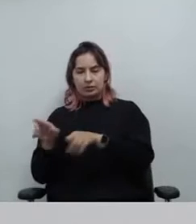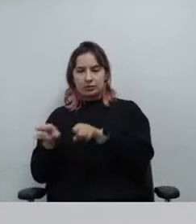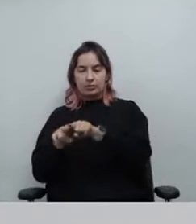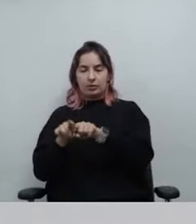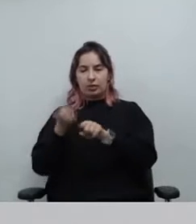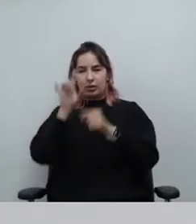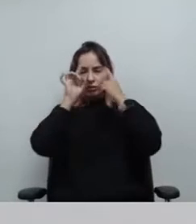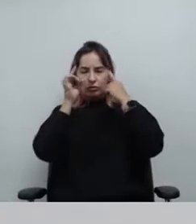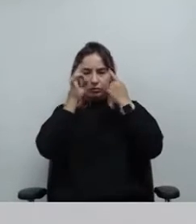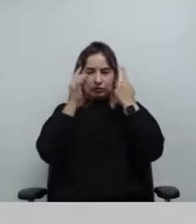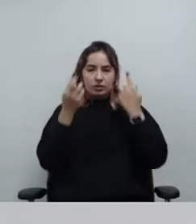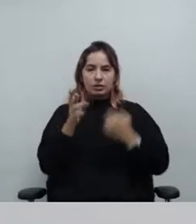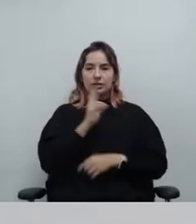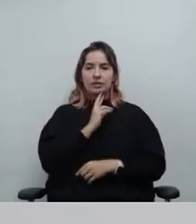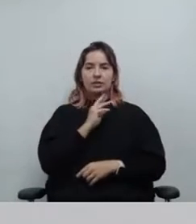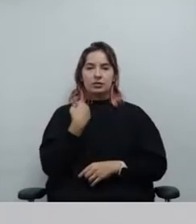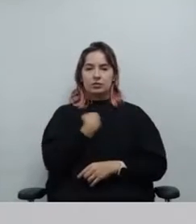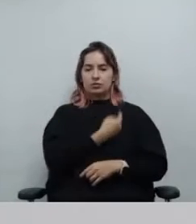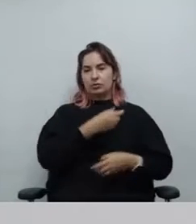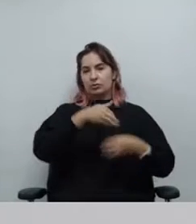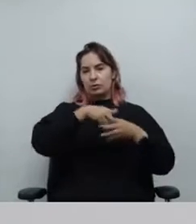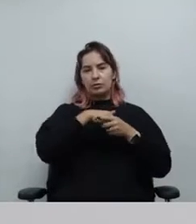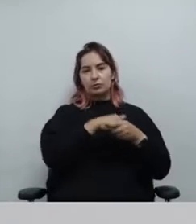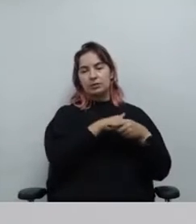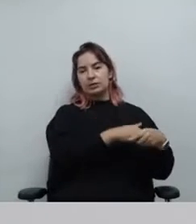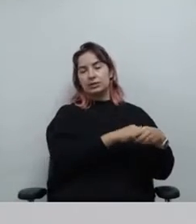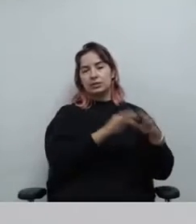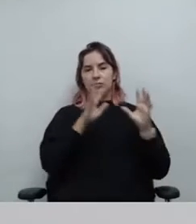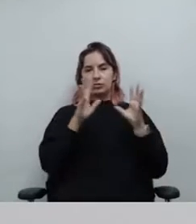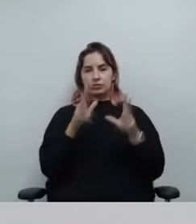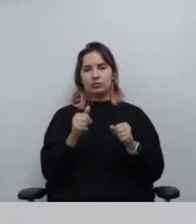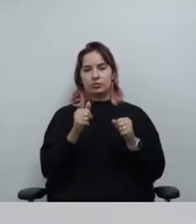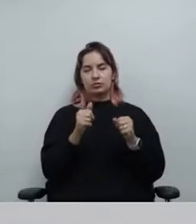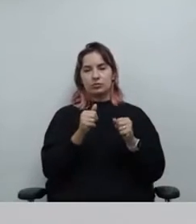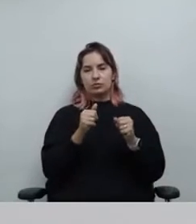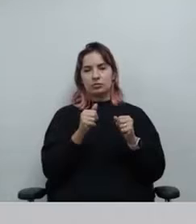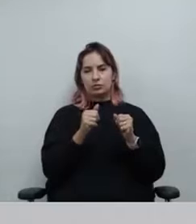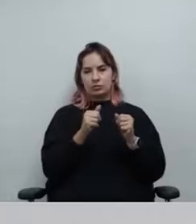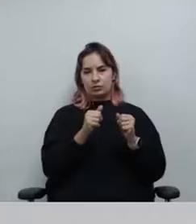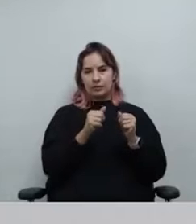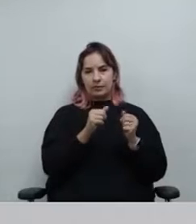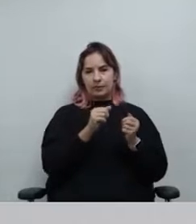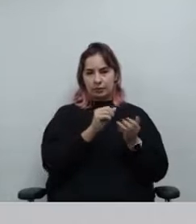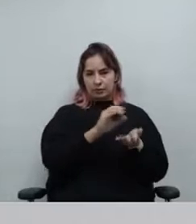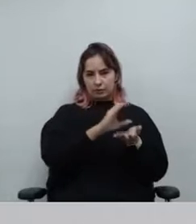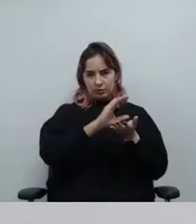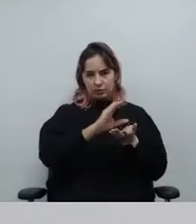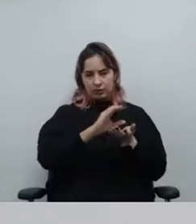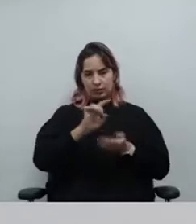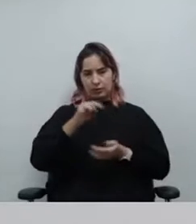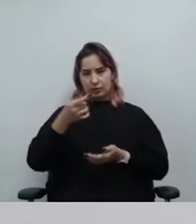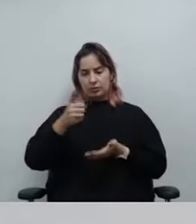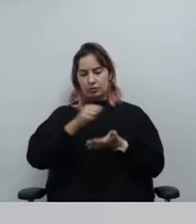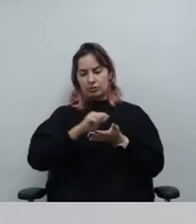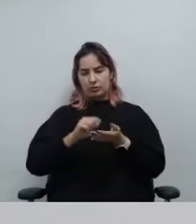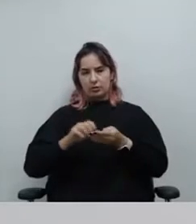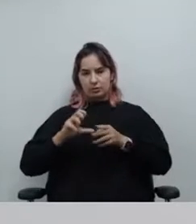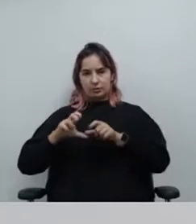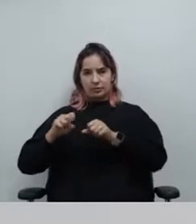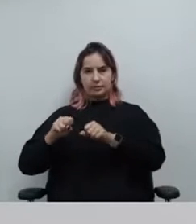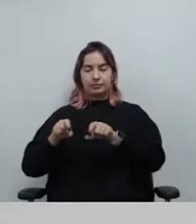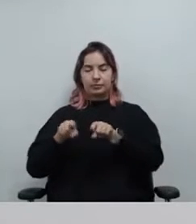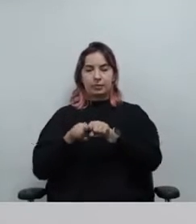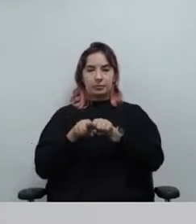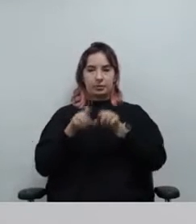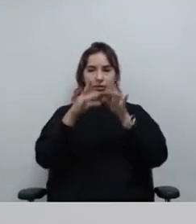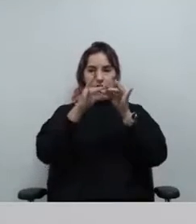e cumprimenta defensoras e defensores que em breve se juntarão a nós com a assinatura do termo de posse.